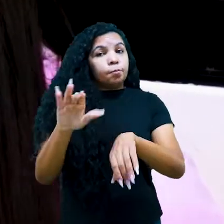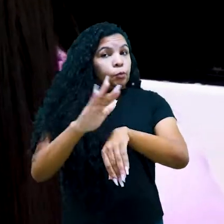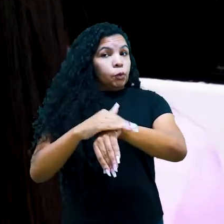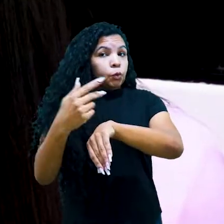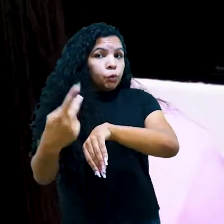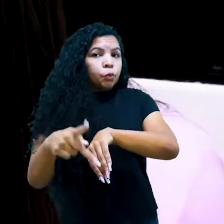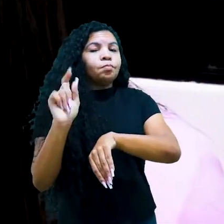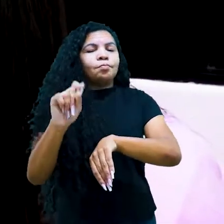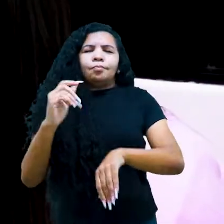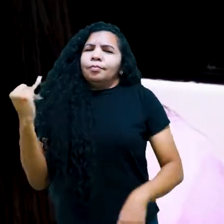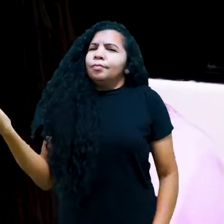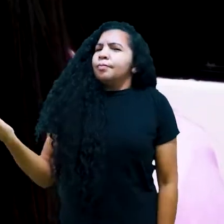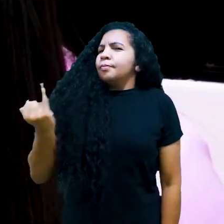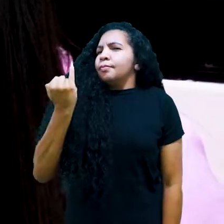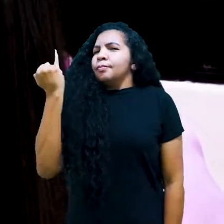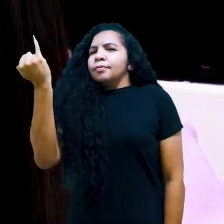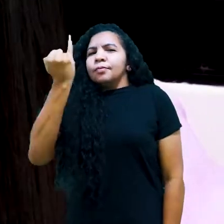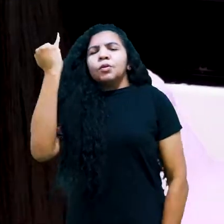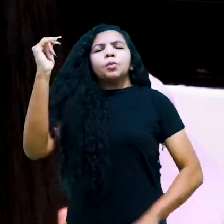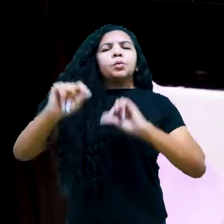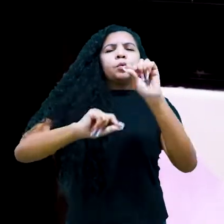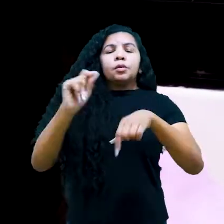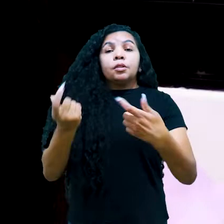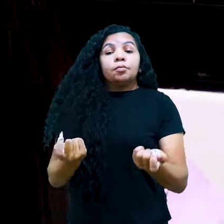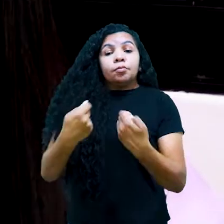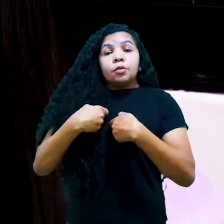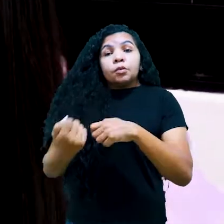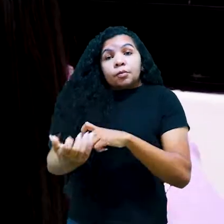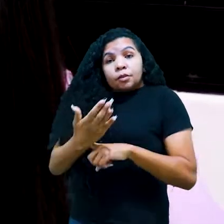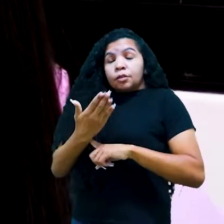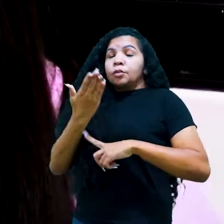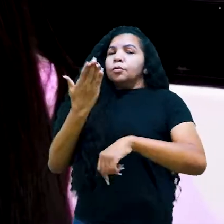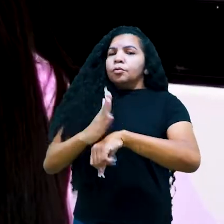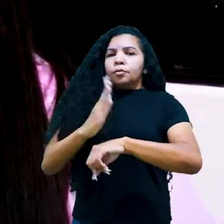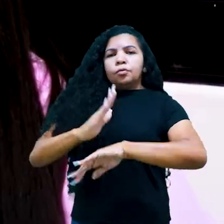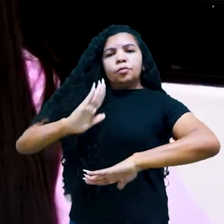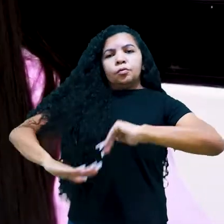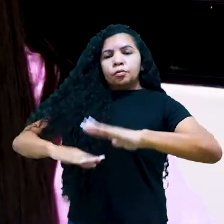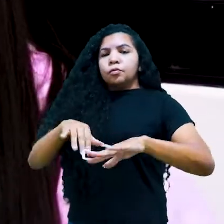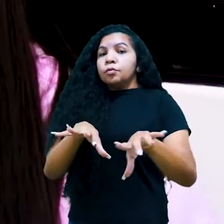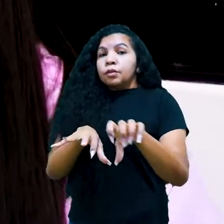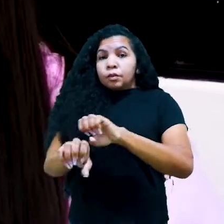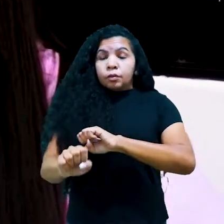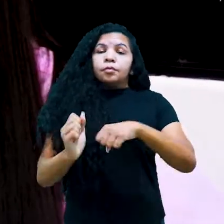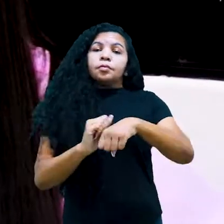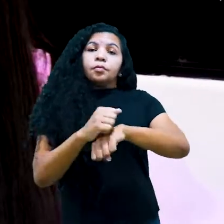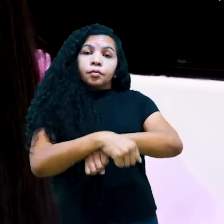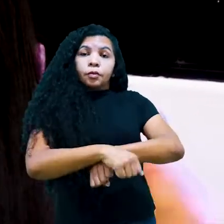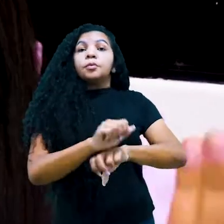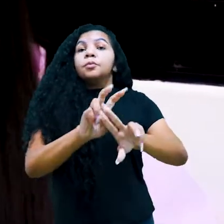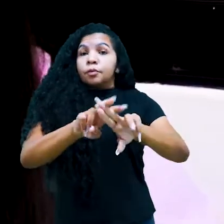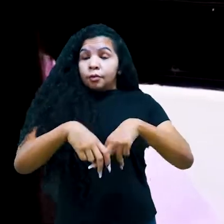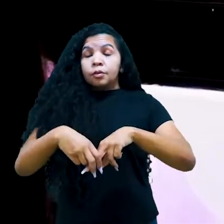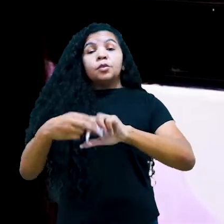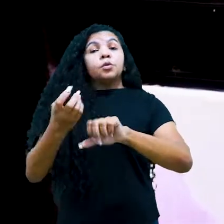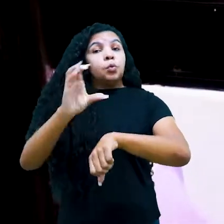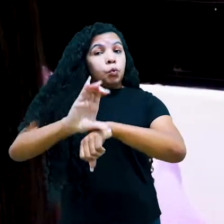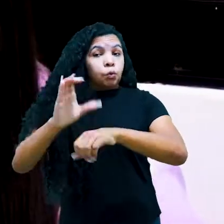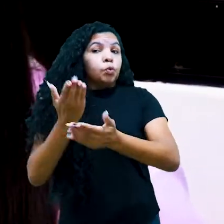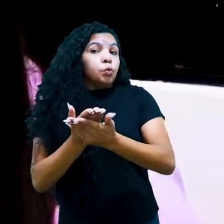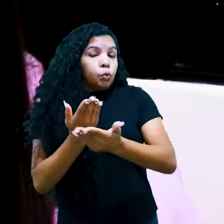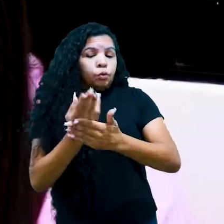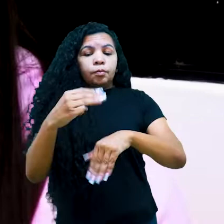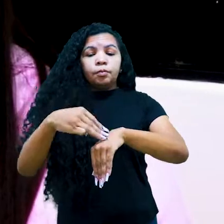e esse curso foi essencial para complementar a minha a minha formação acadêmica tanto porque eu